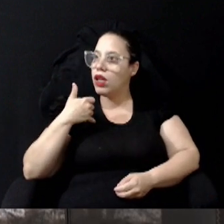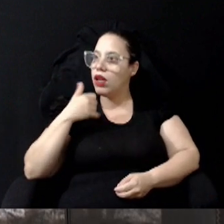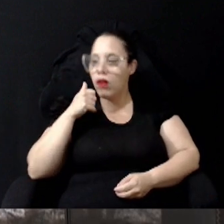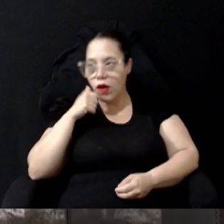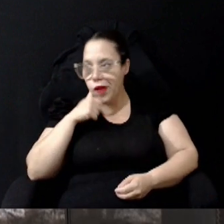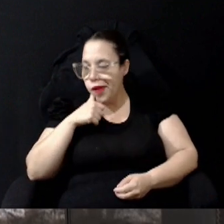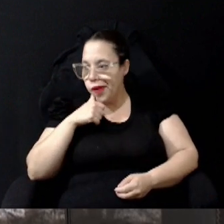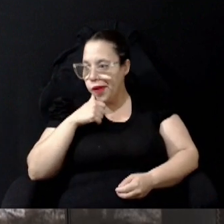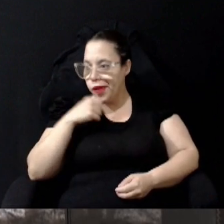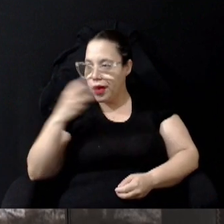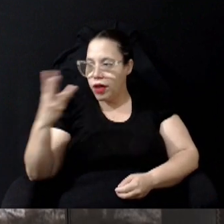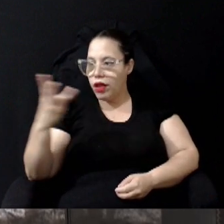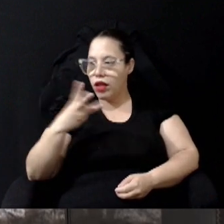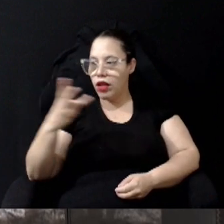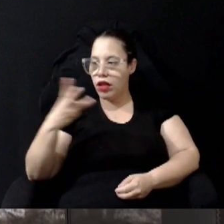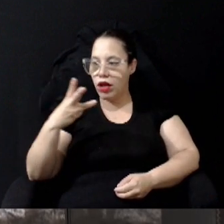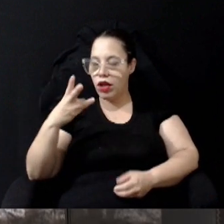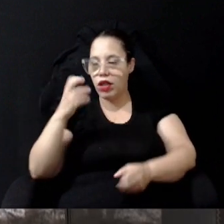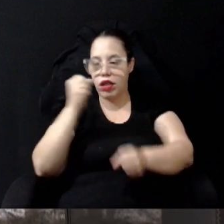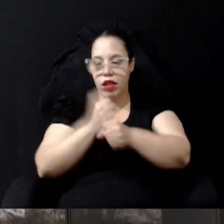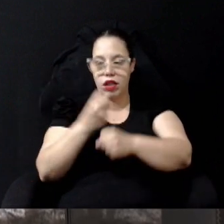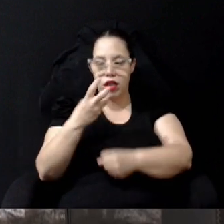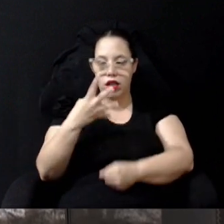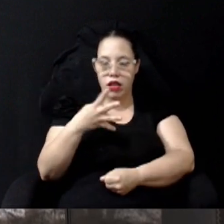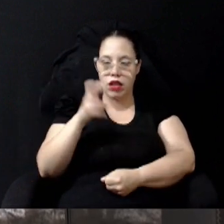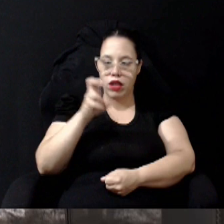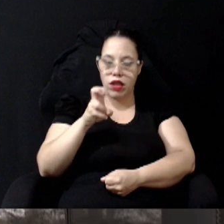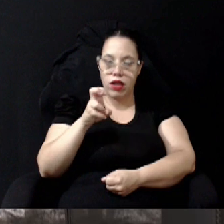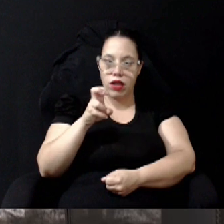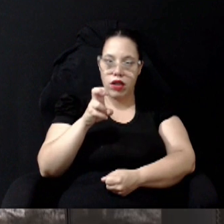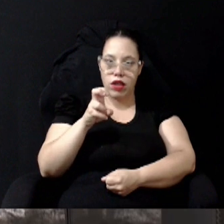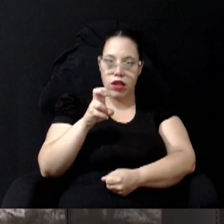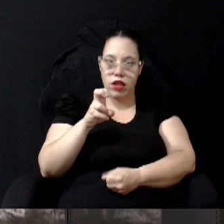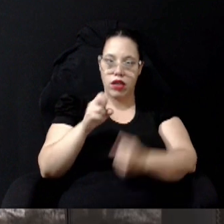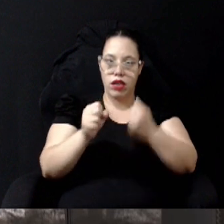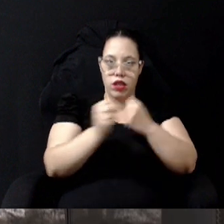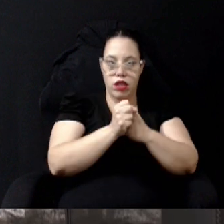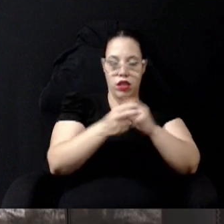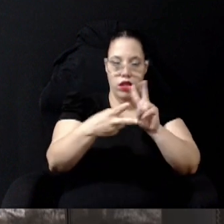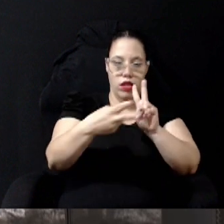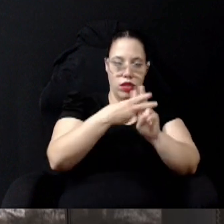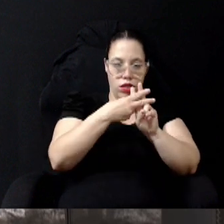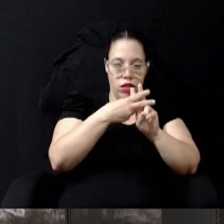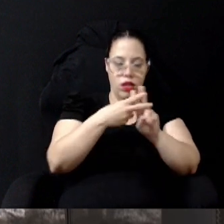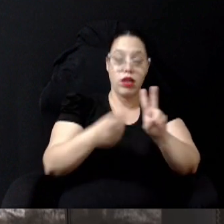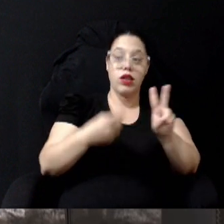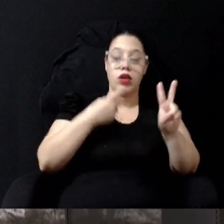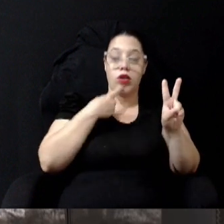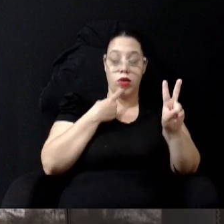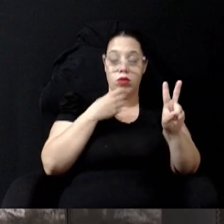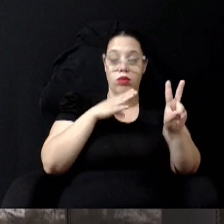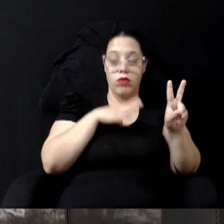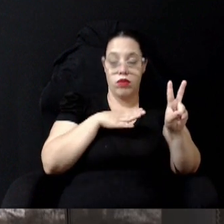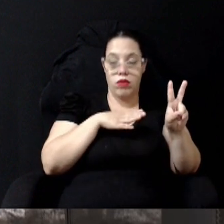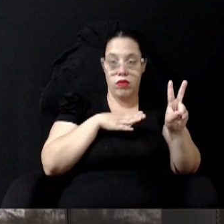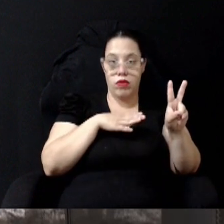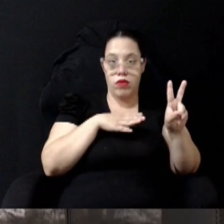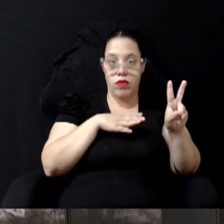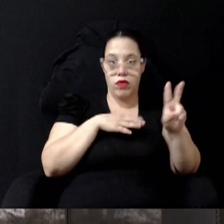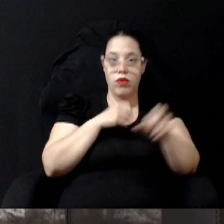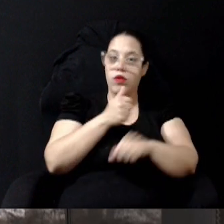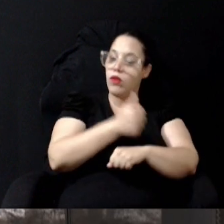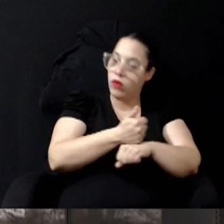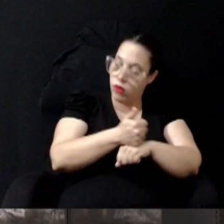anos, 45 detentas da Penitenciária Feminina de Campinas foram formadas